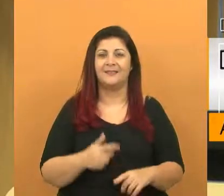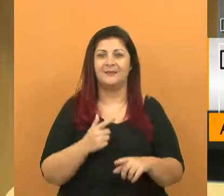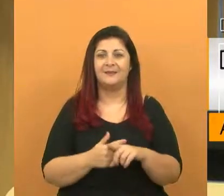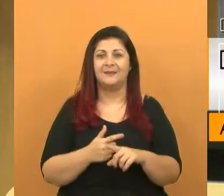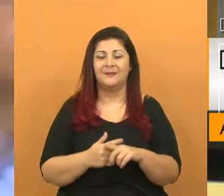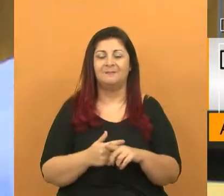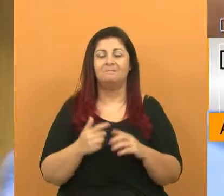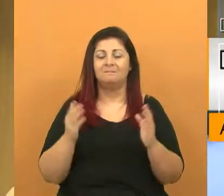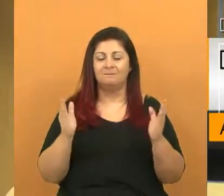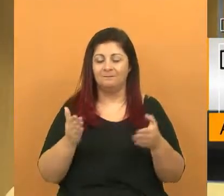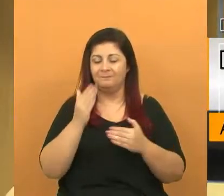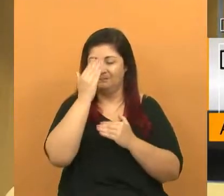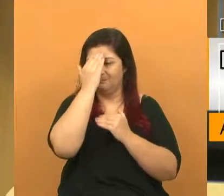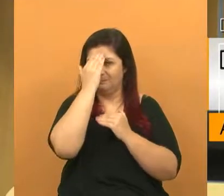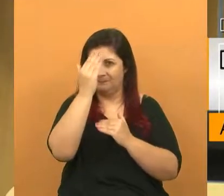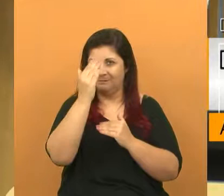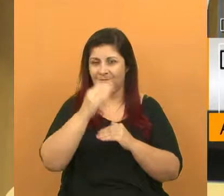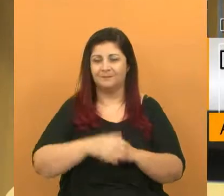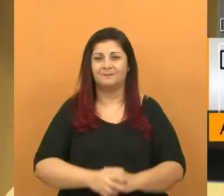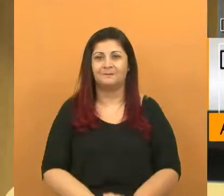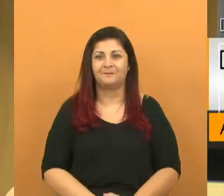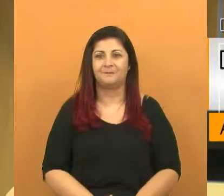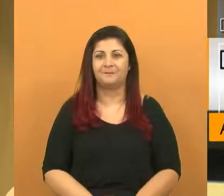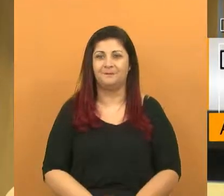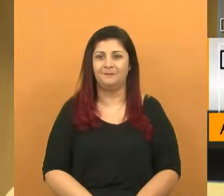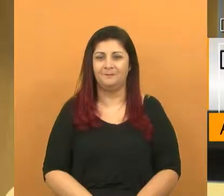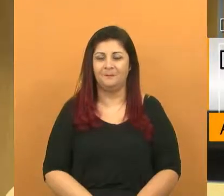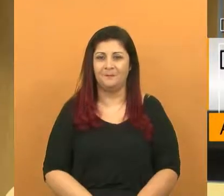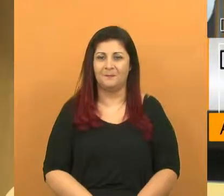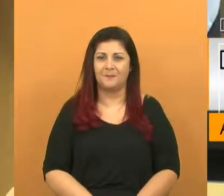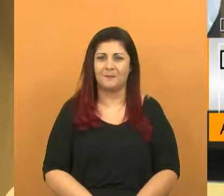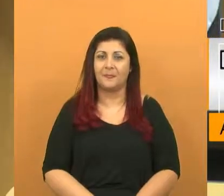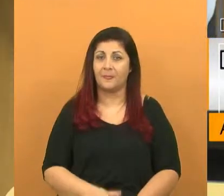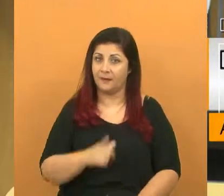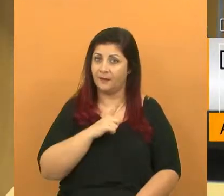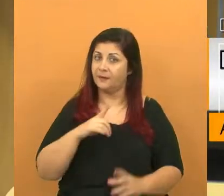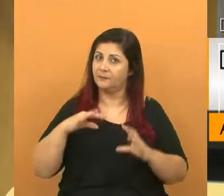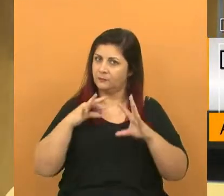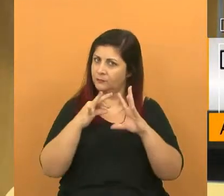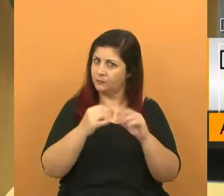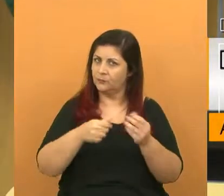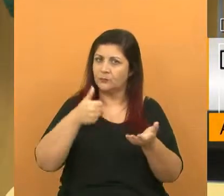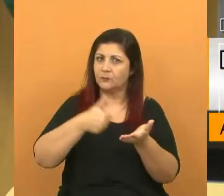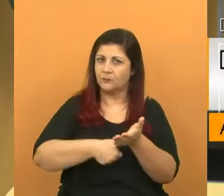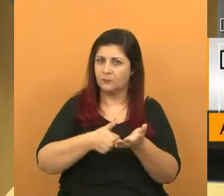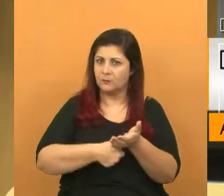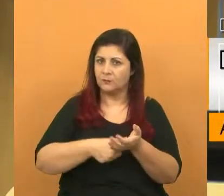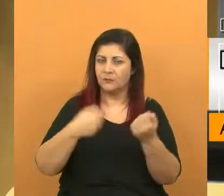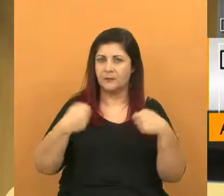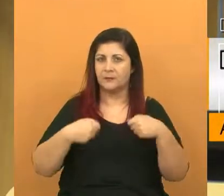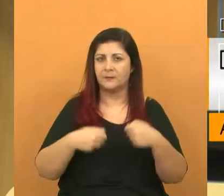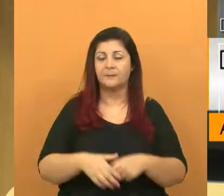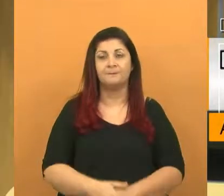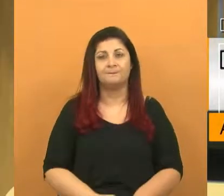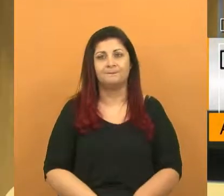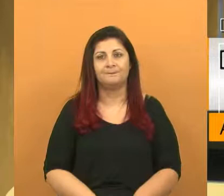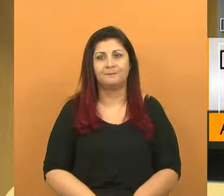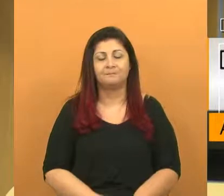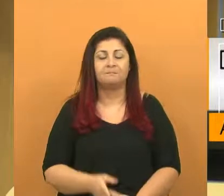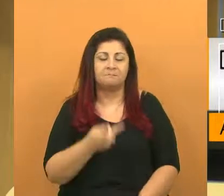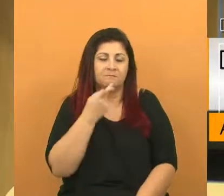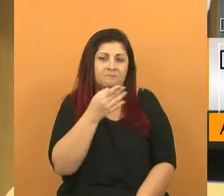agradeço segue o projeto de todas as documentações necessárias e já fica uma